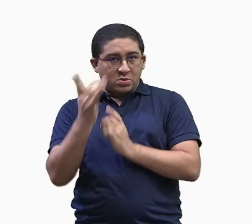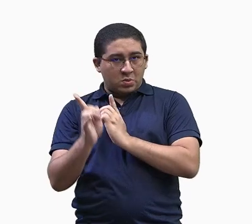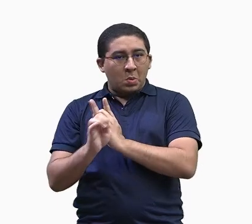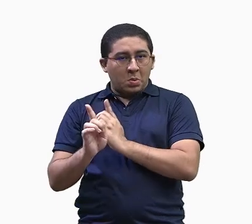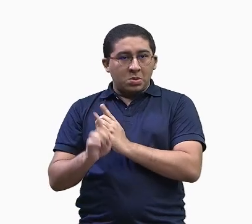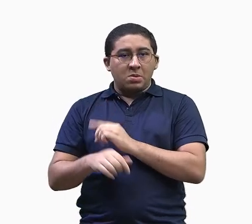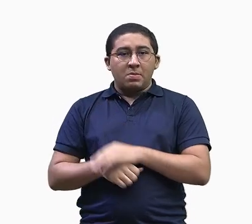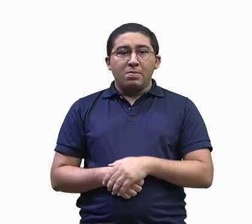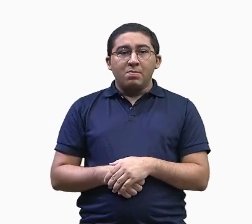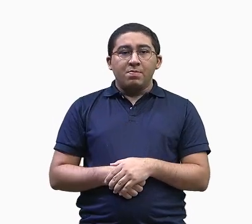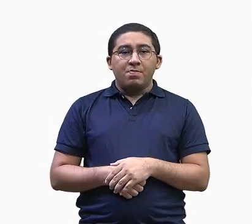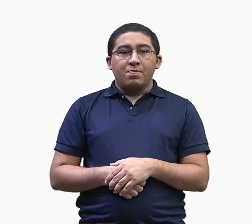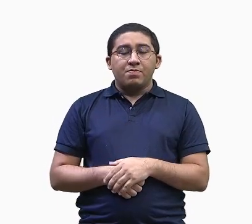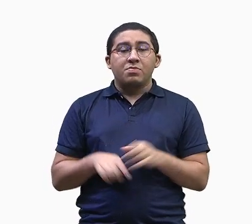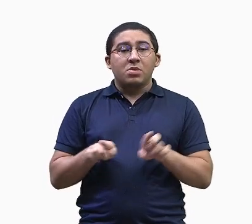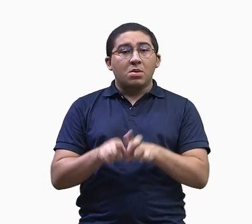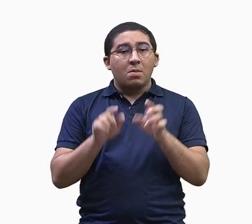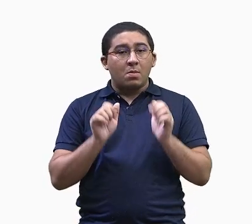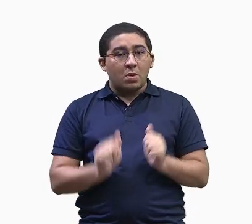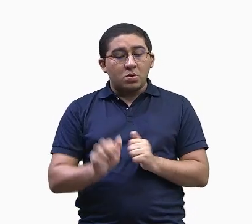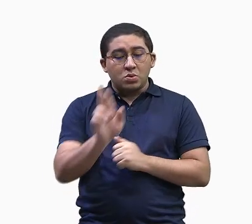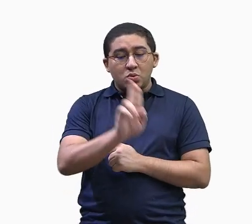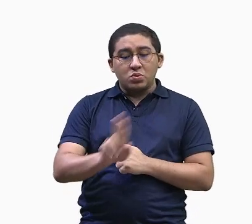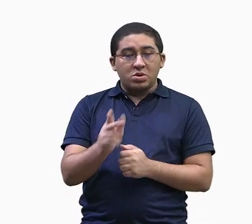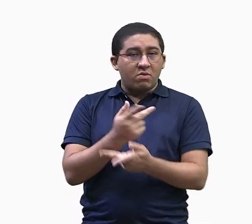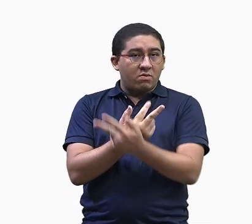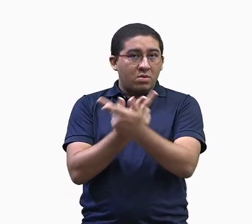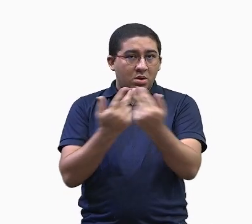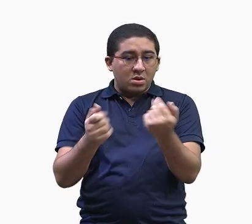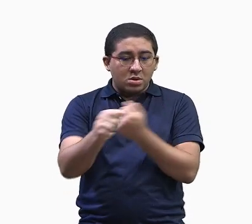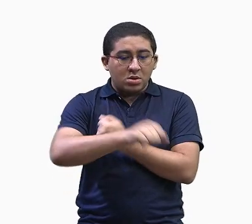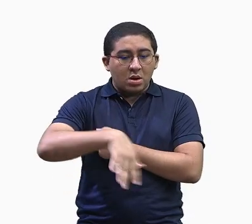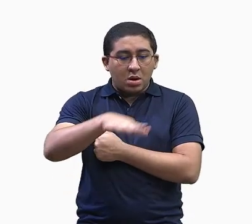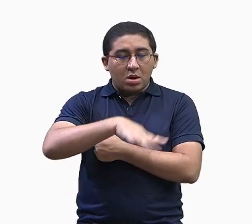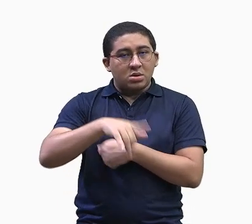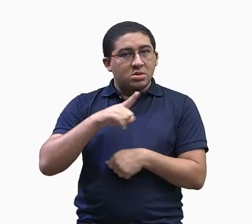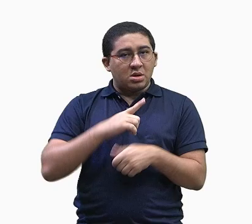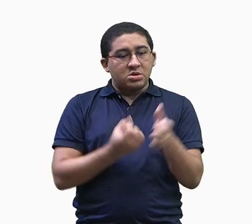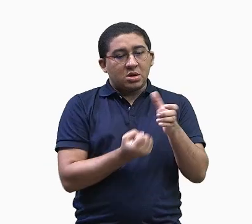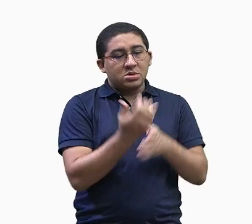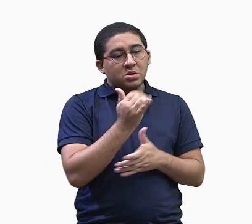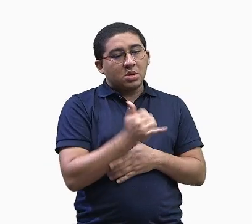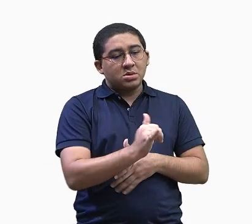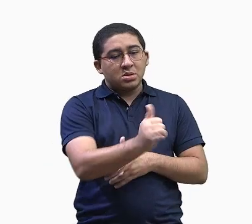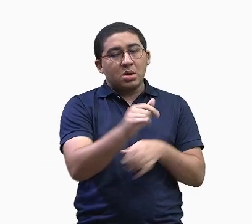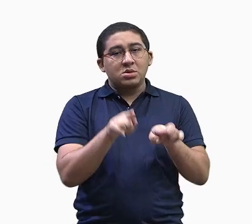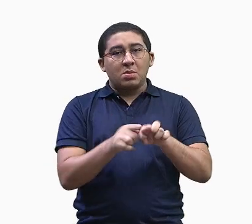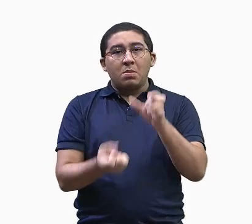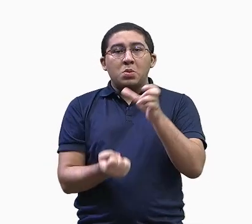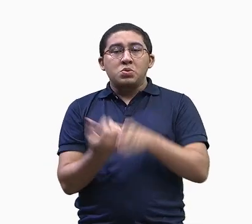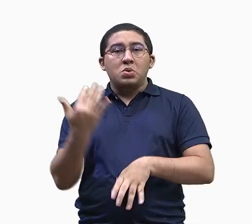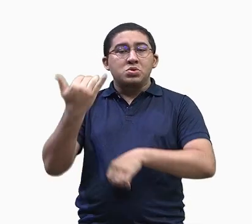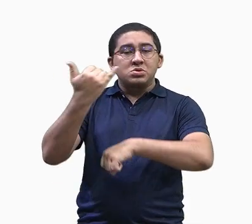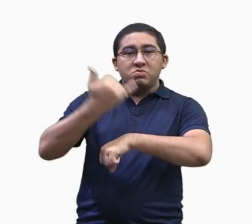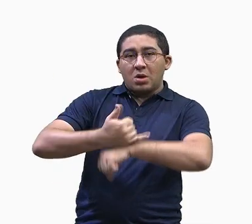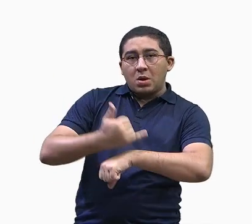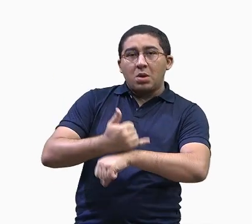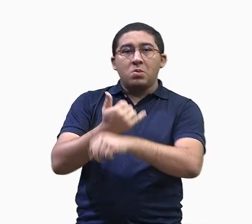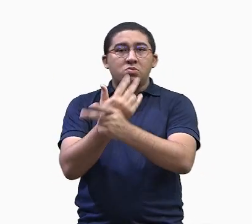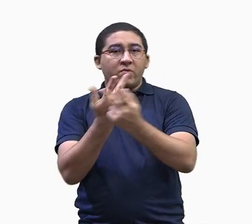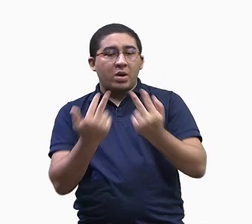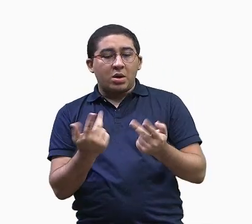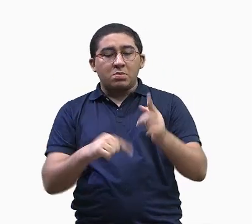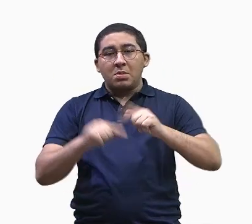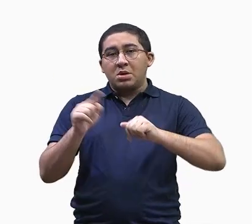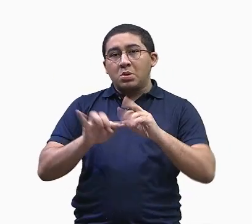versatilidade, a gente tem aí que ela pode ser usada em diversas áreas, né? Na geração de eletricidade, na produção de aço, de cimento, produtos químicos,